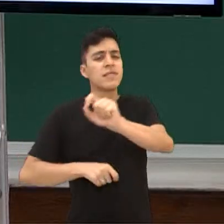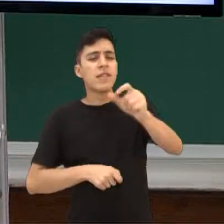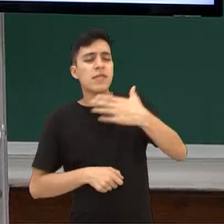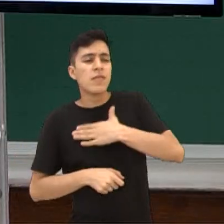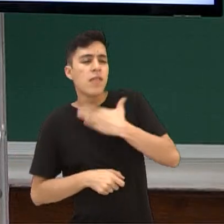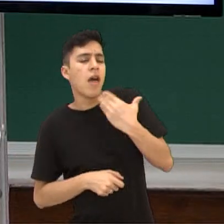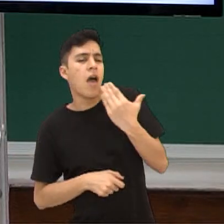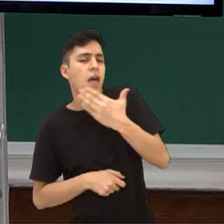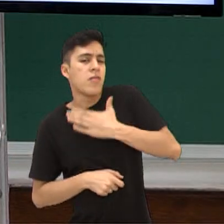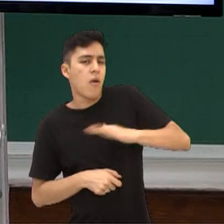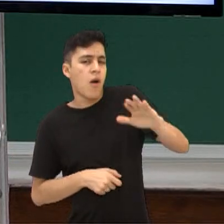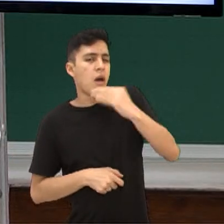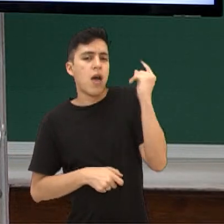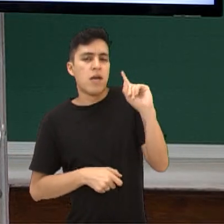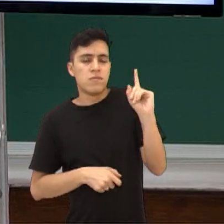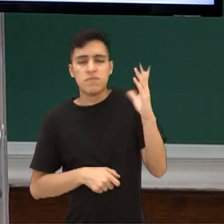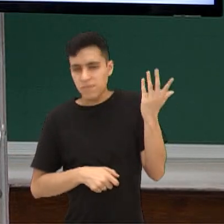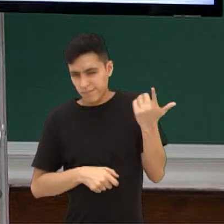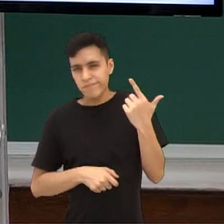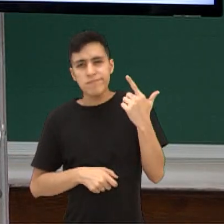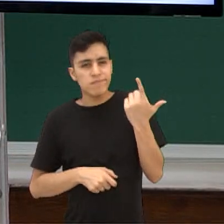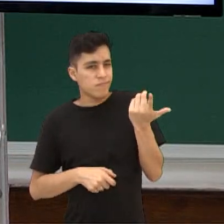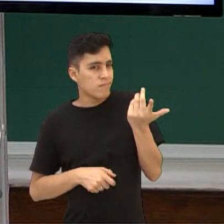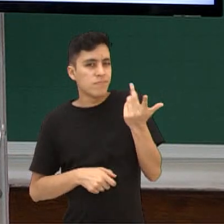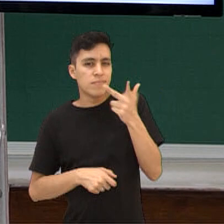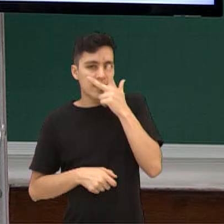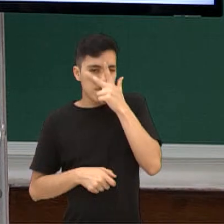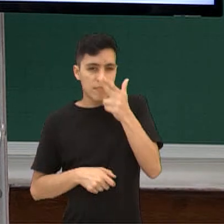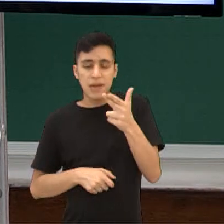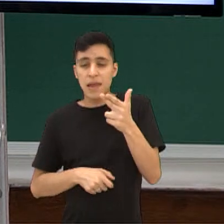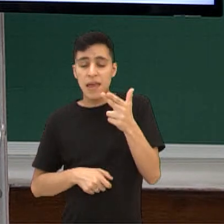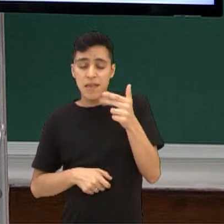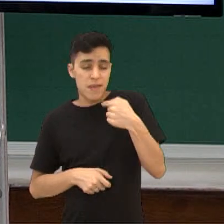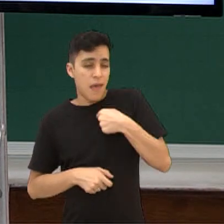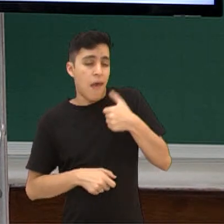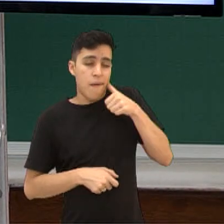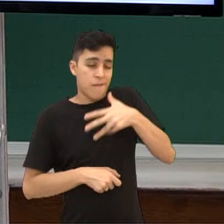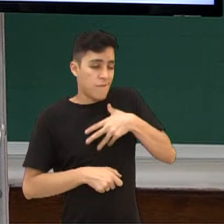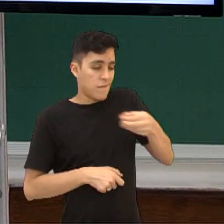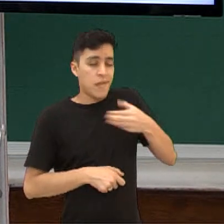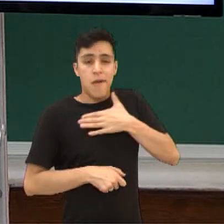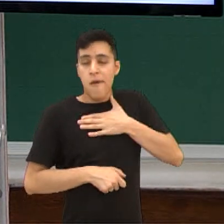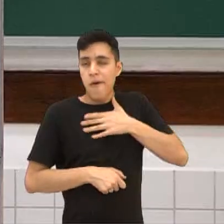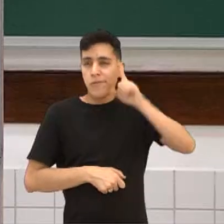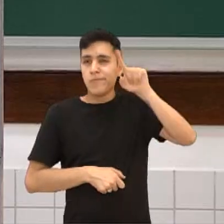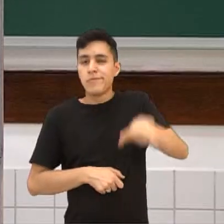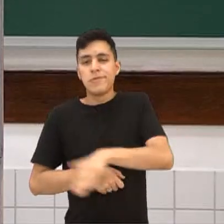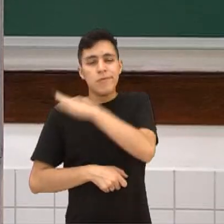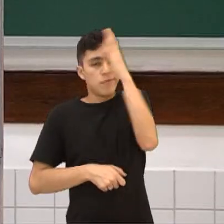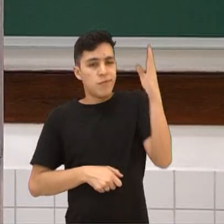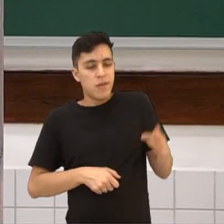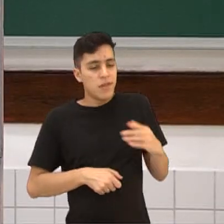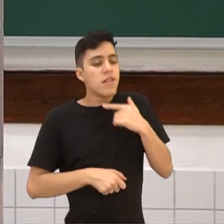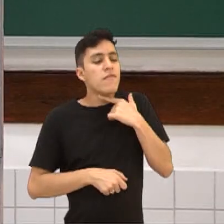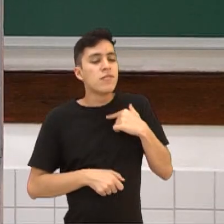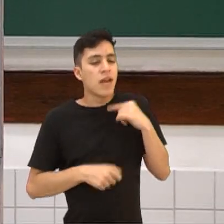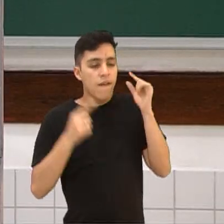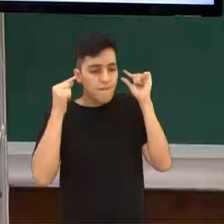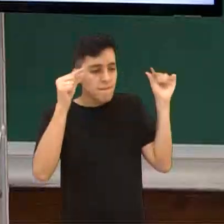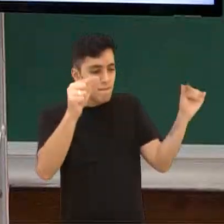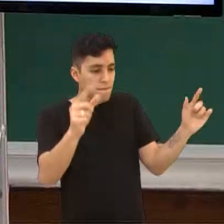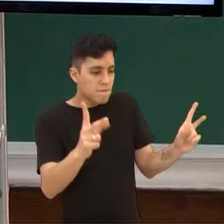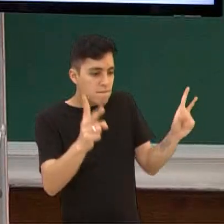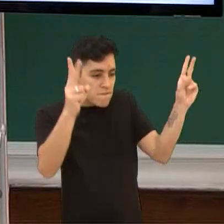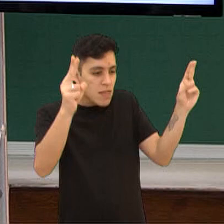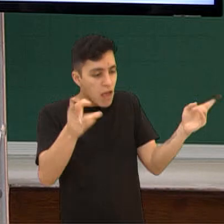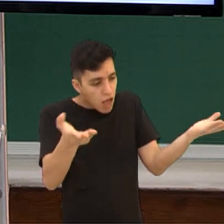eletrônica? Minha filha, direto. Direto, às vezes tem que quase cortar o fone do ouvido dela para ela parar de escutar, para poder escutar a gente, né? É